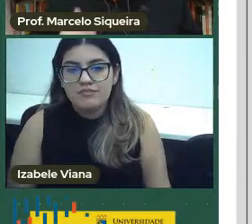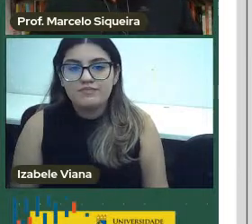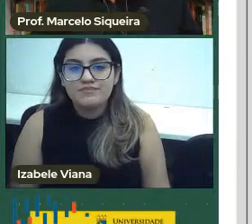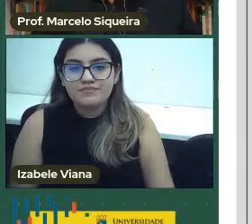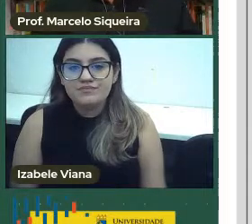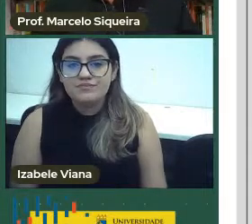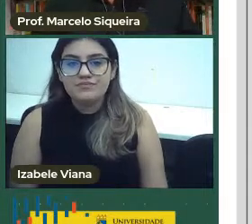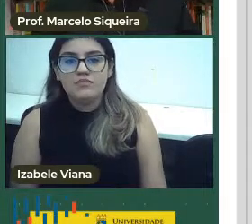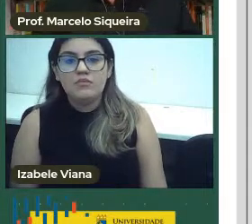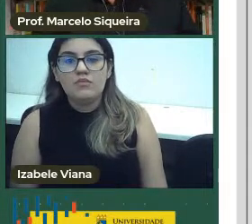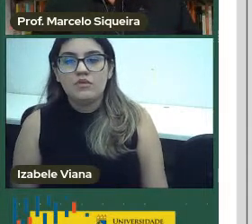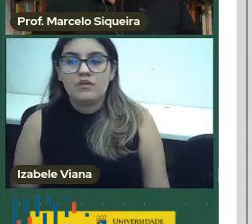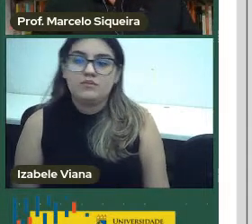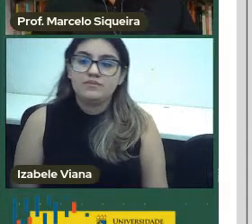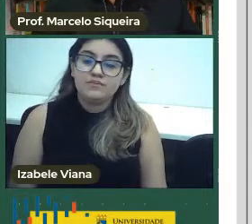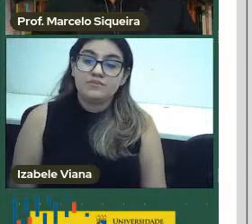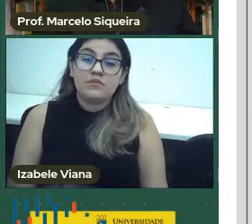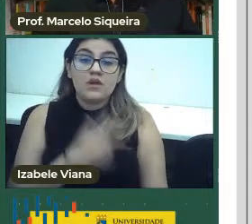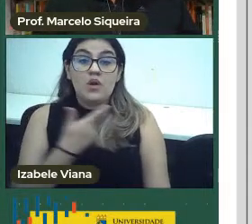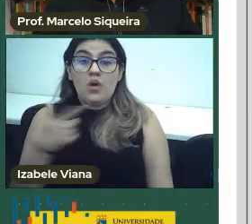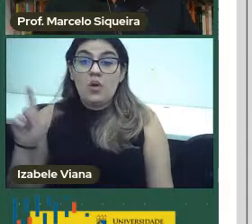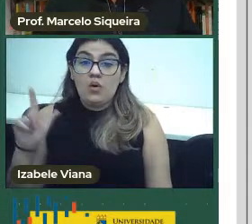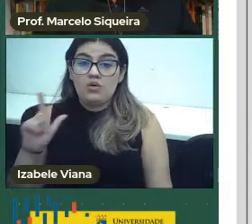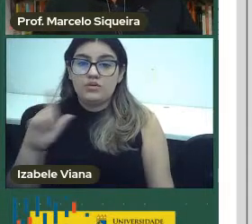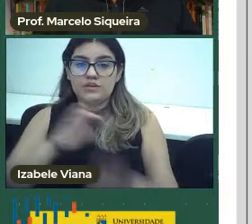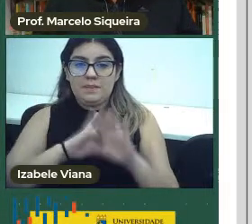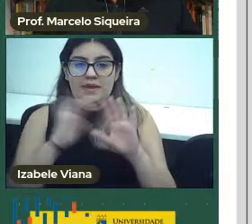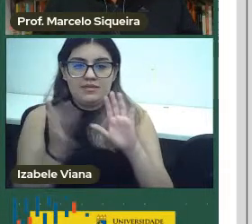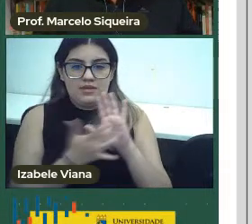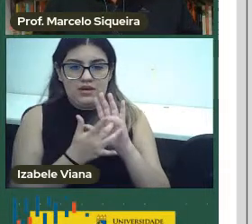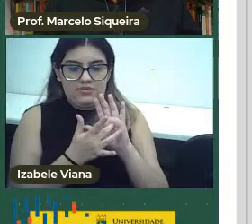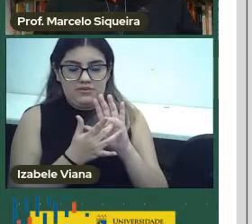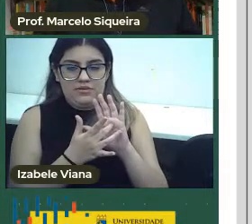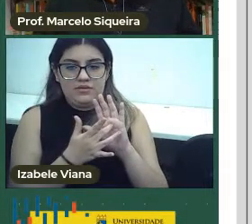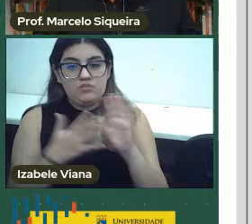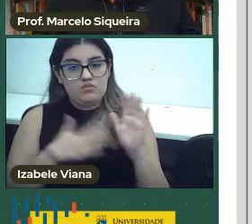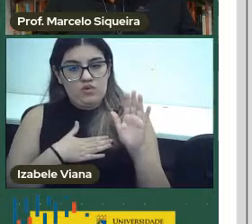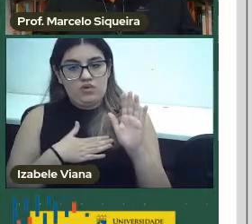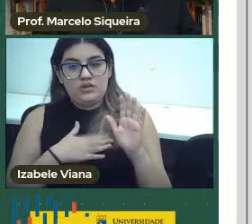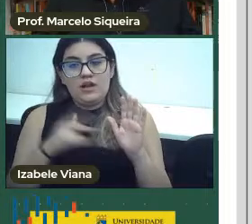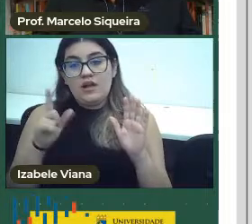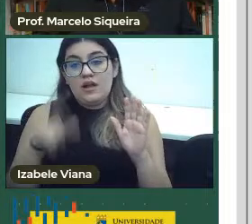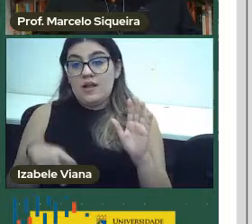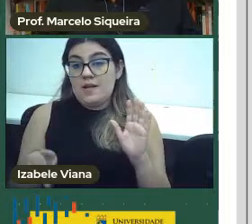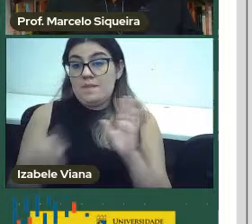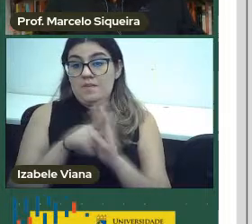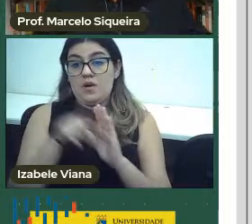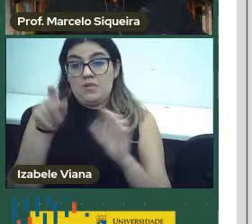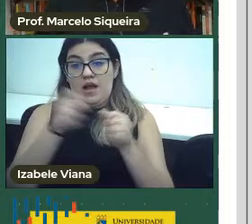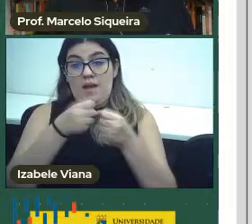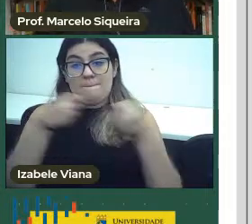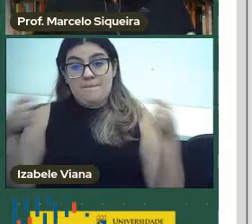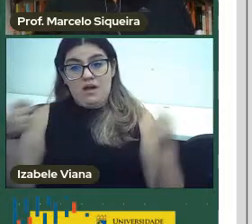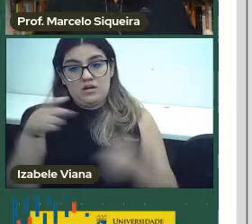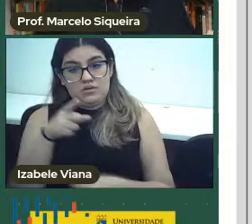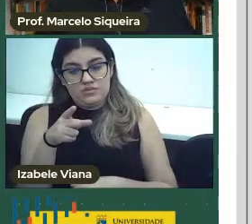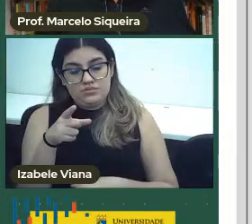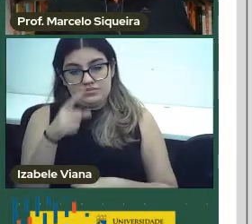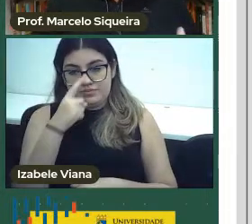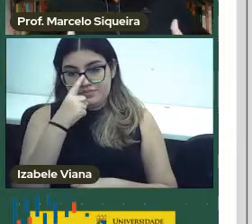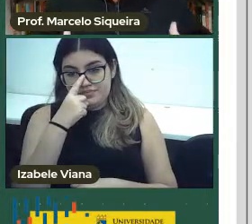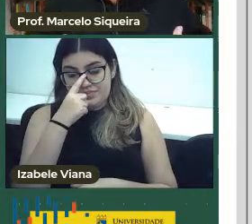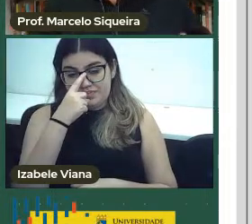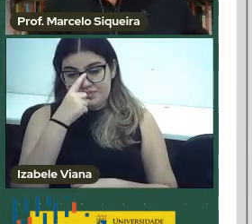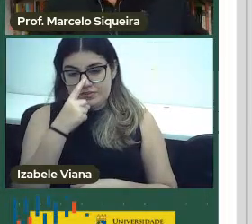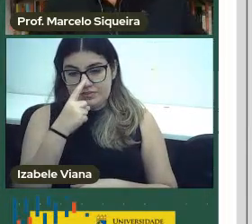E uma outra metáfora que eu gosto muito de usar é a metáfora do armário, né? Se nós estivéssemos em sala de